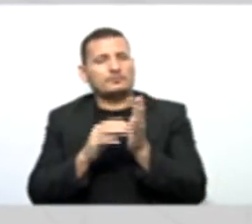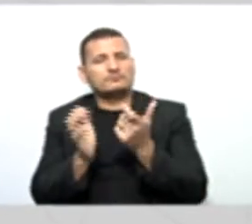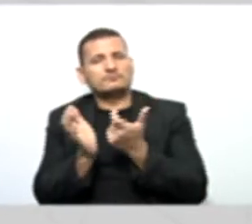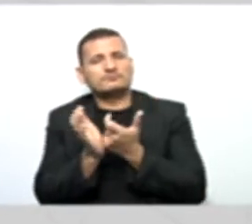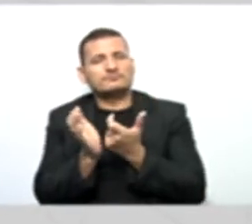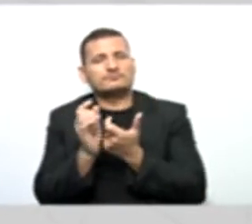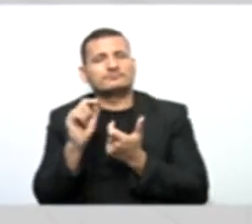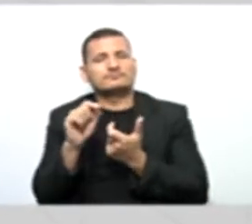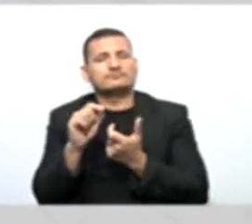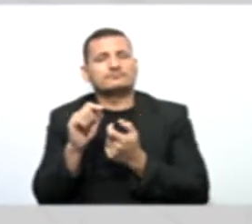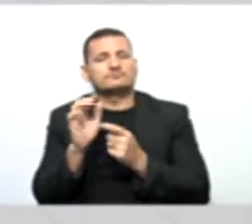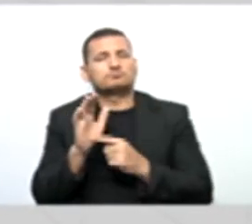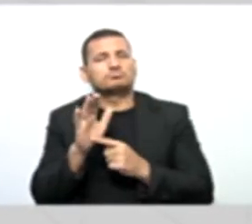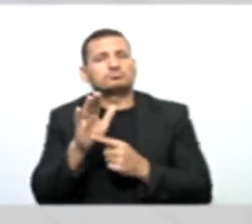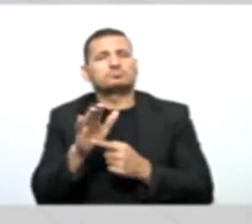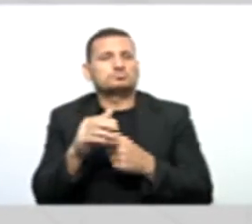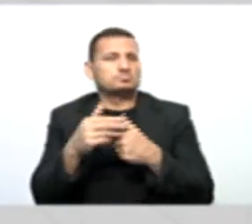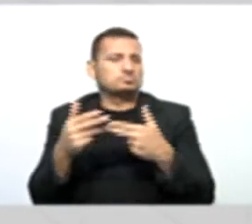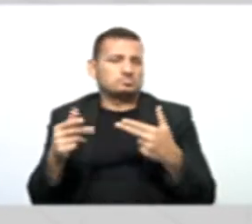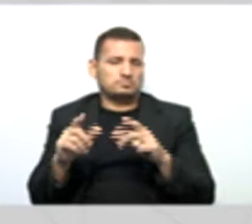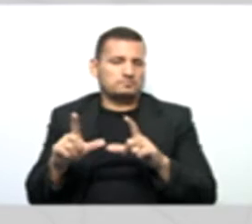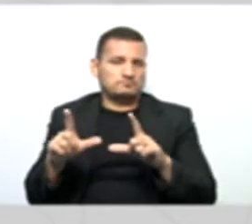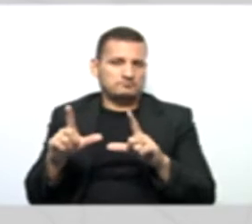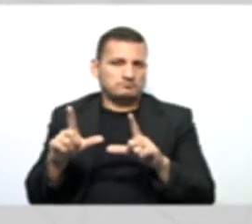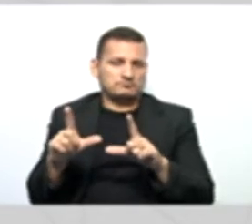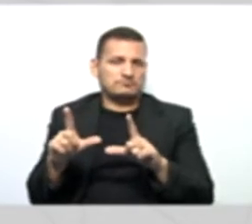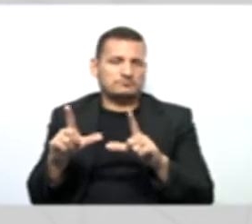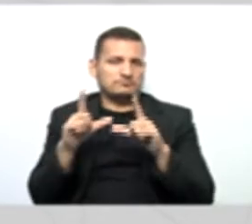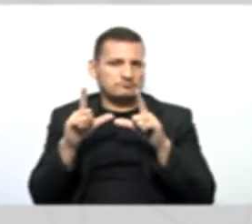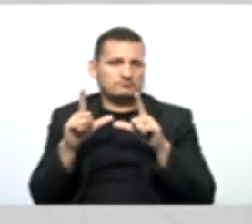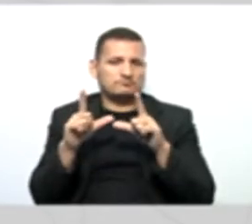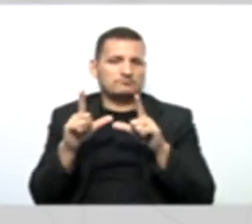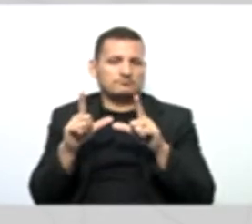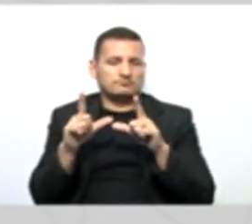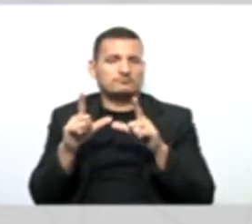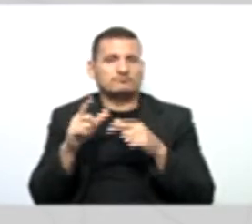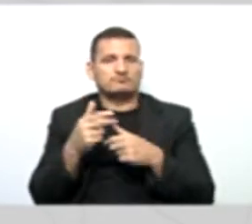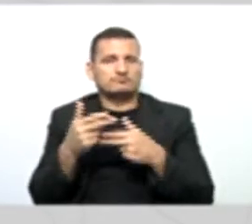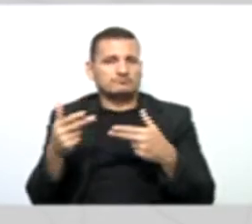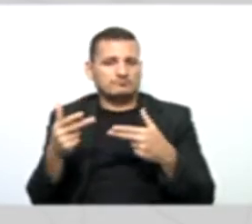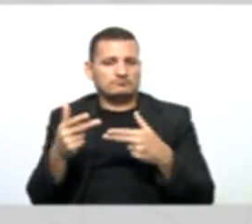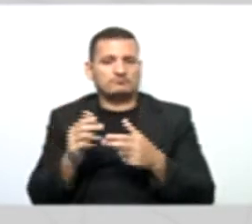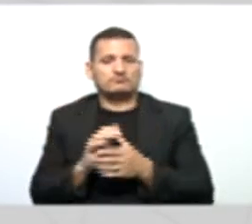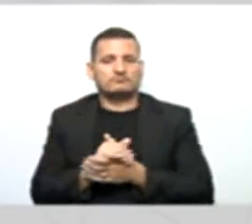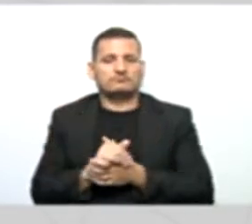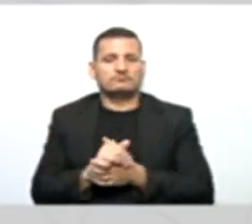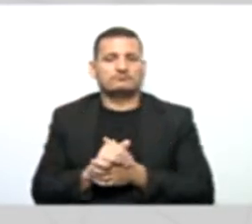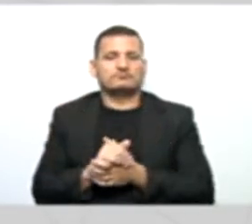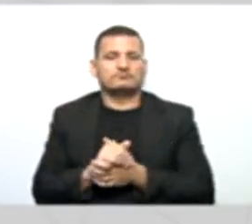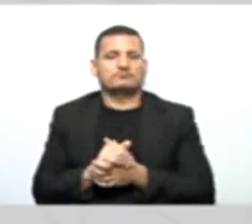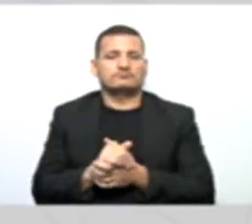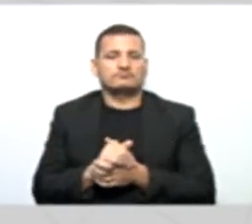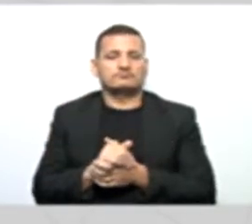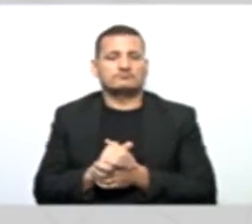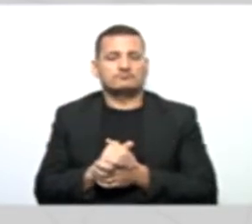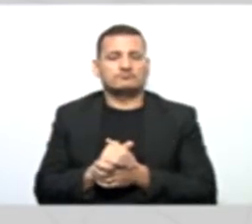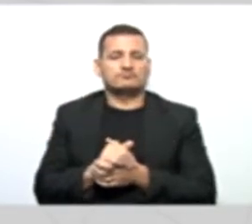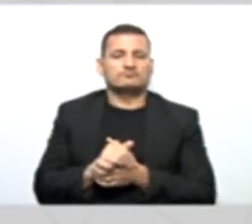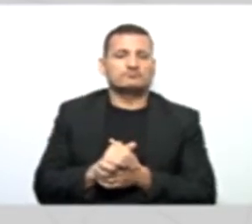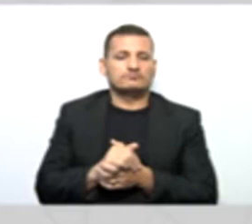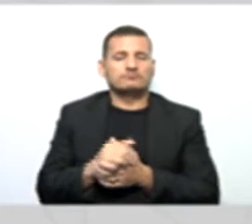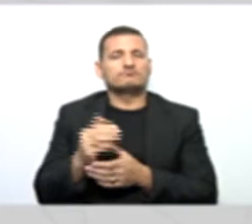para expressar alguma coisa em relação ao nosso objeto, o objeto que vai ser criado. Nesse caso, nós